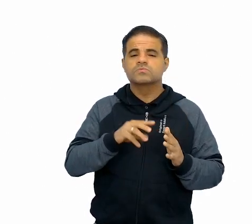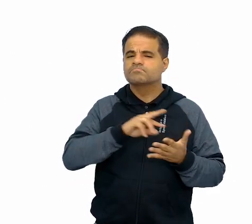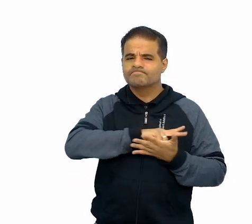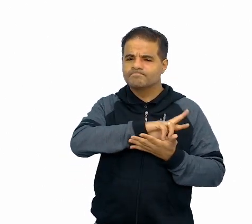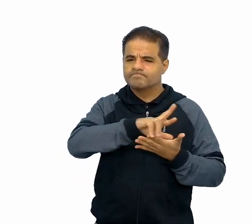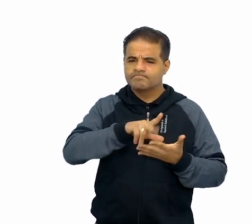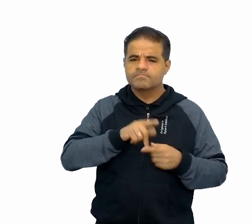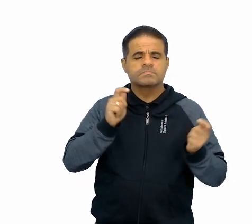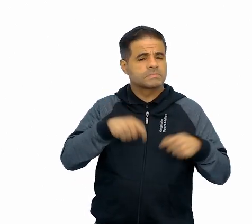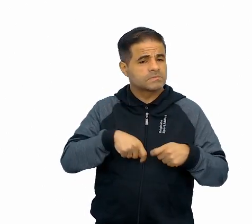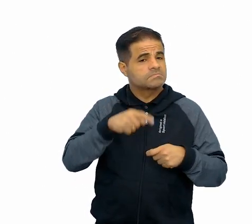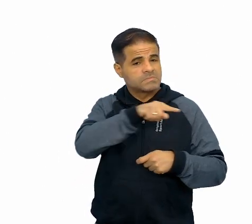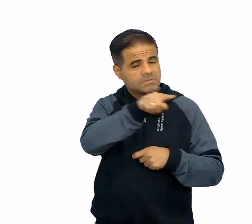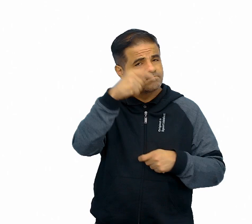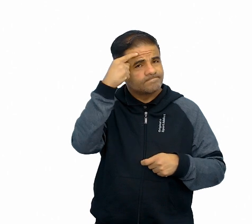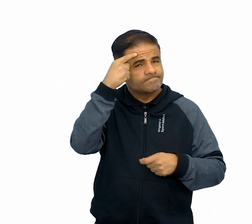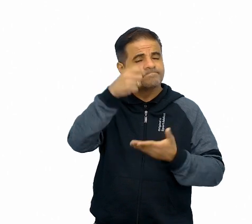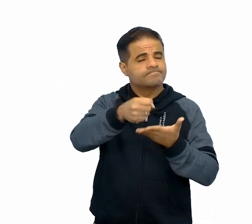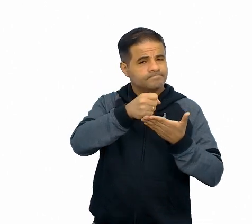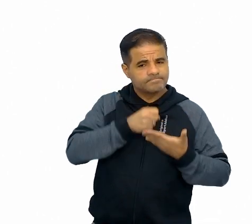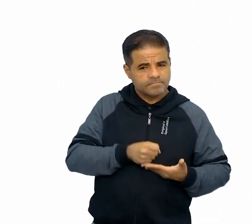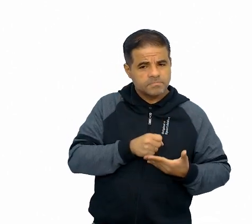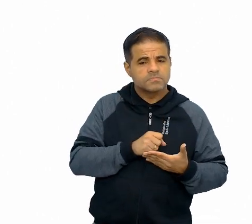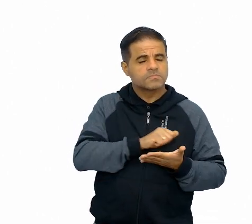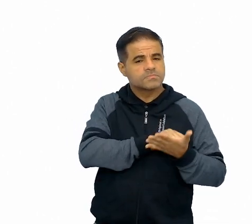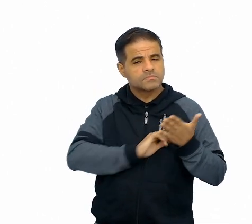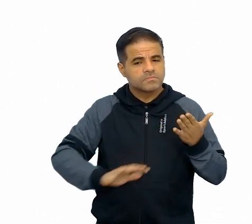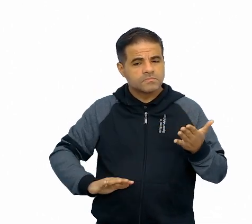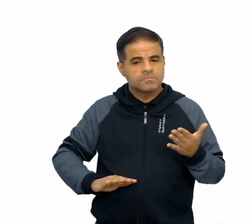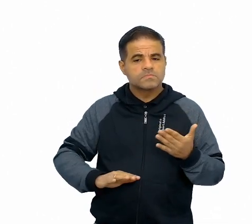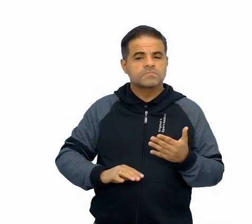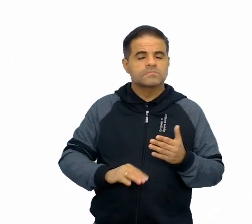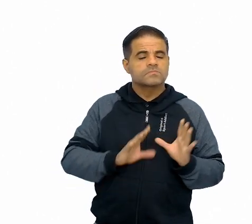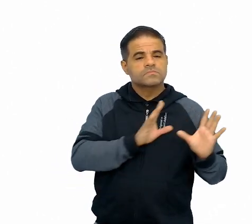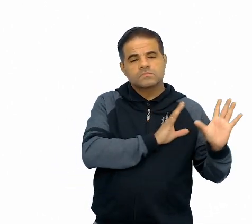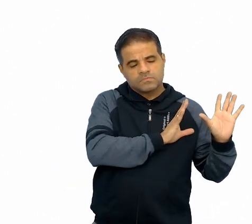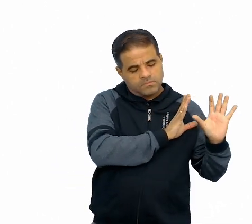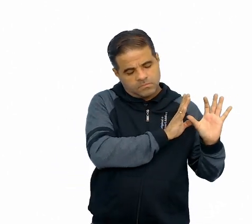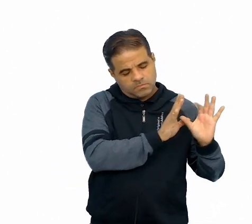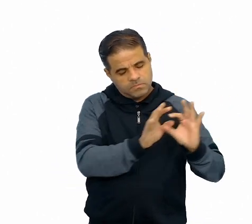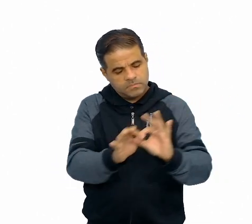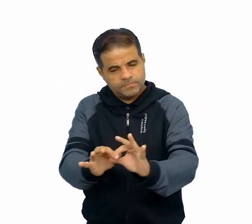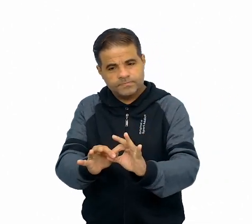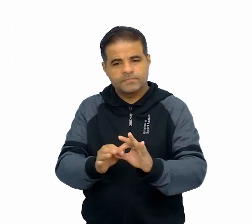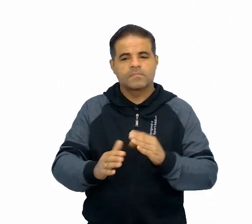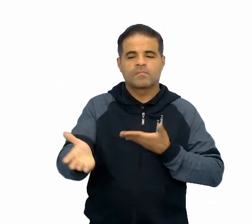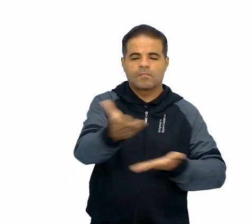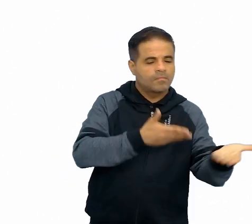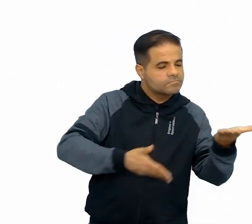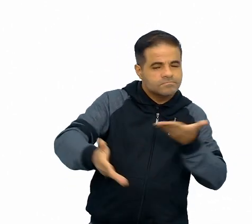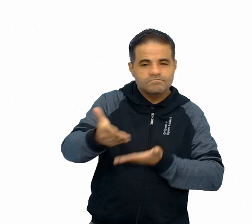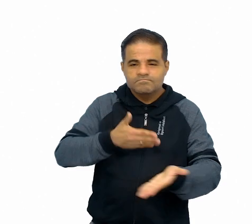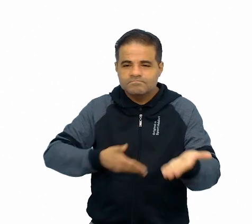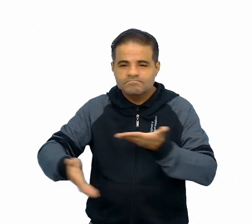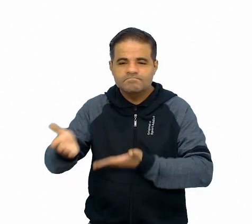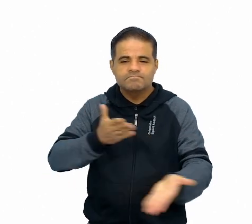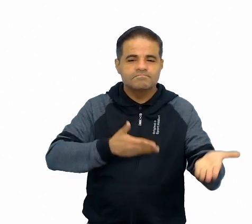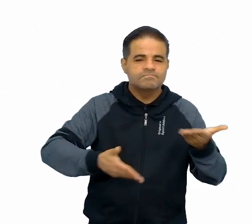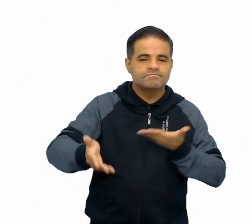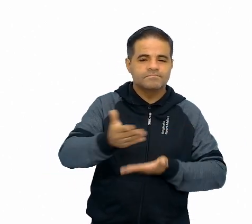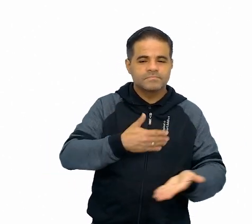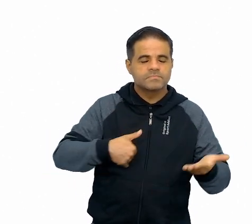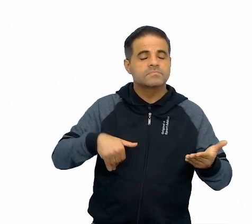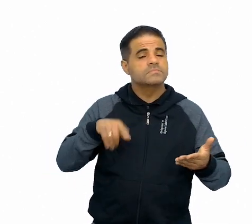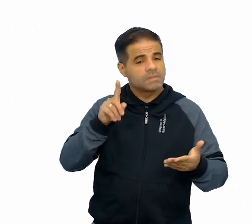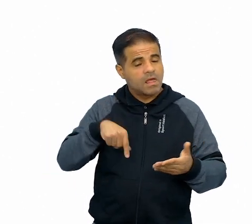vocês podem trazer a atividade para um contexto interativo, gamificado, né? Isso